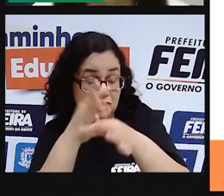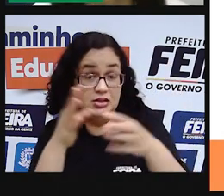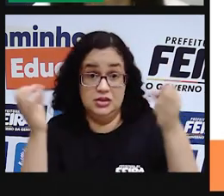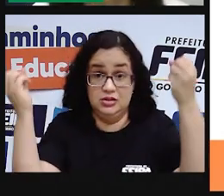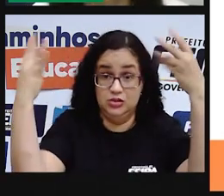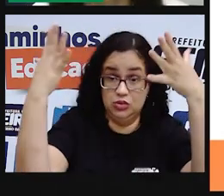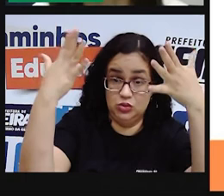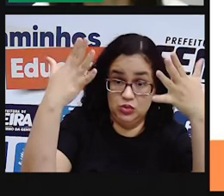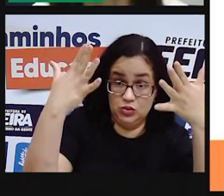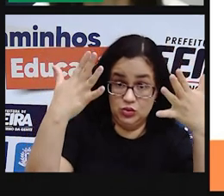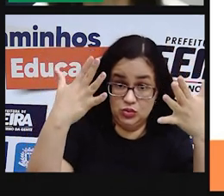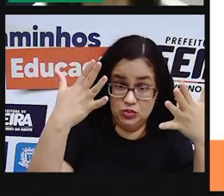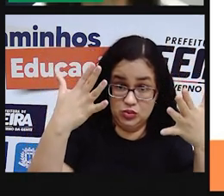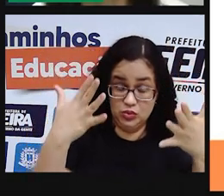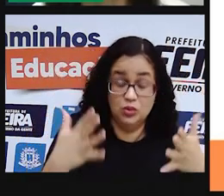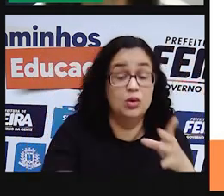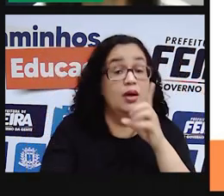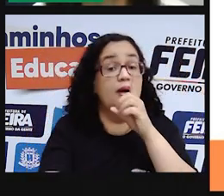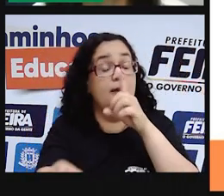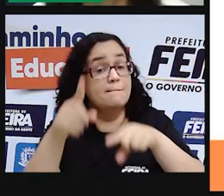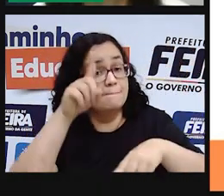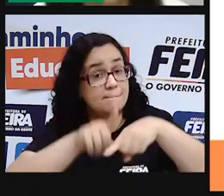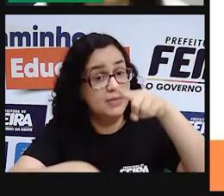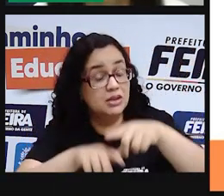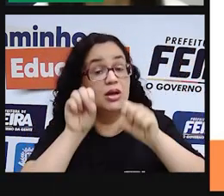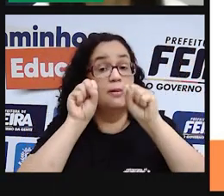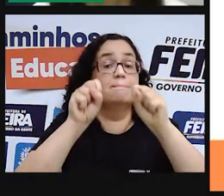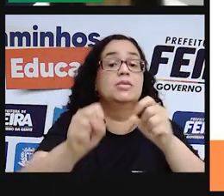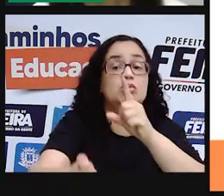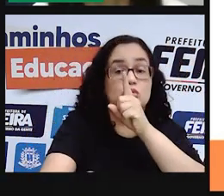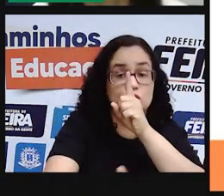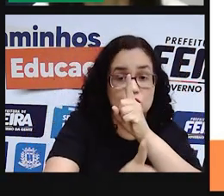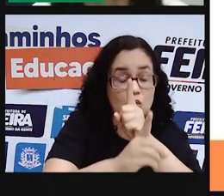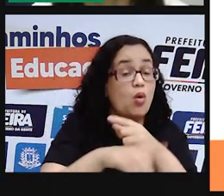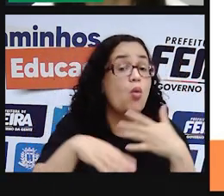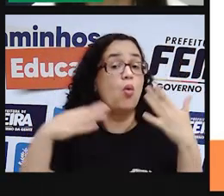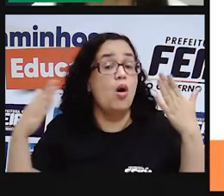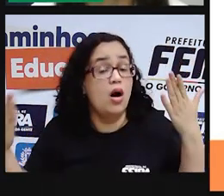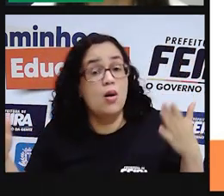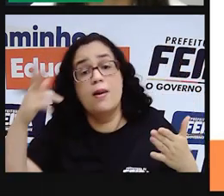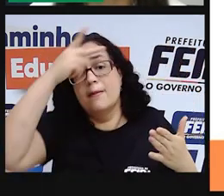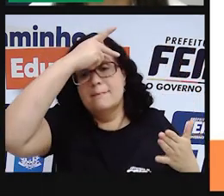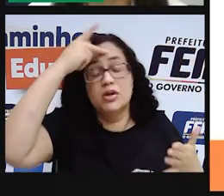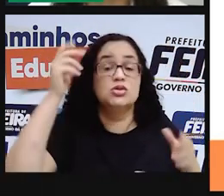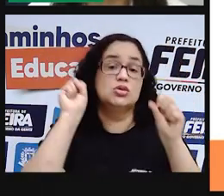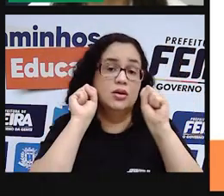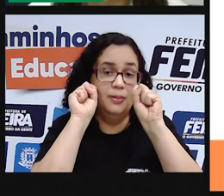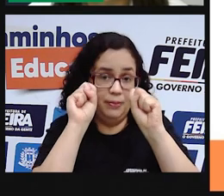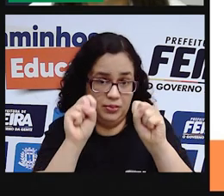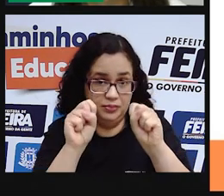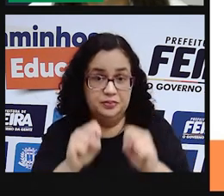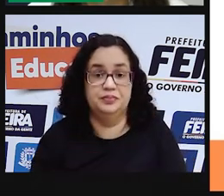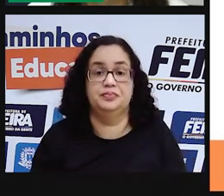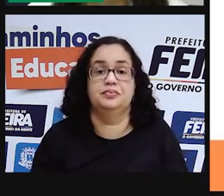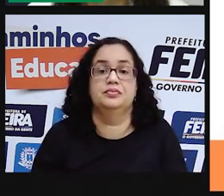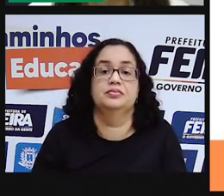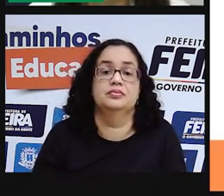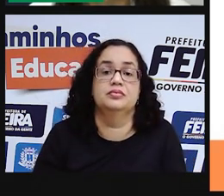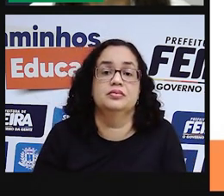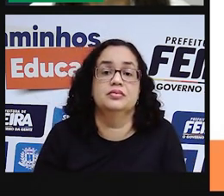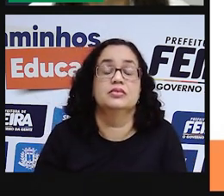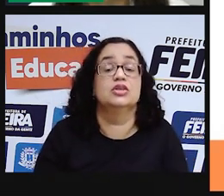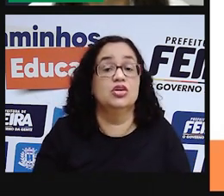Finaliza-se abordando onde o material pode ser encontrado e para qual público-alvo é indicado.